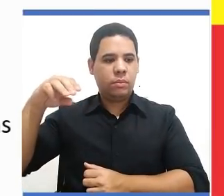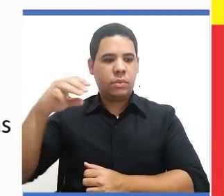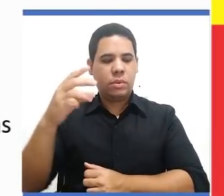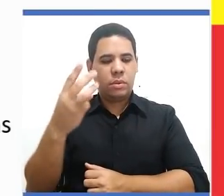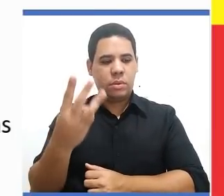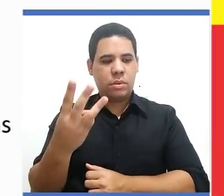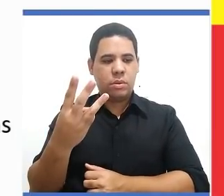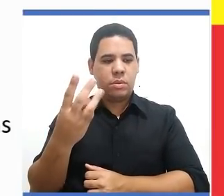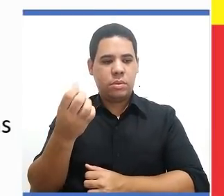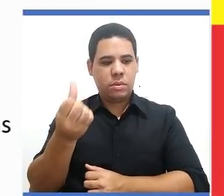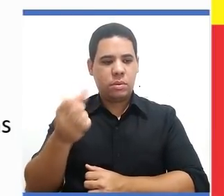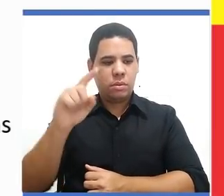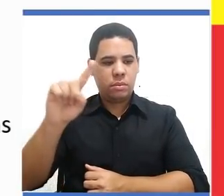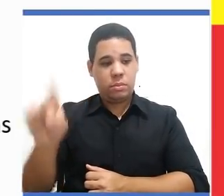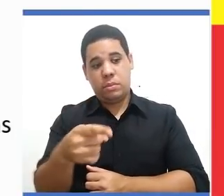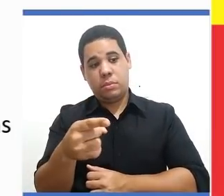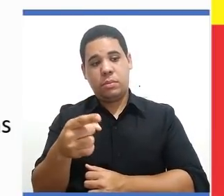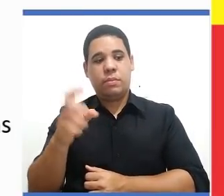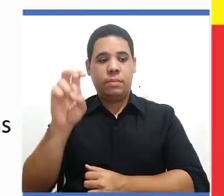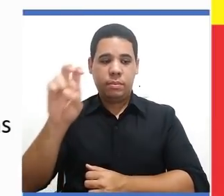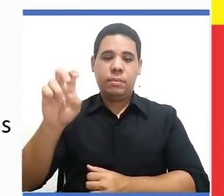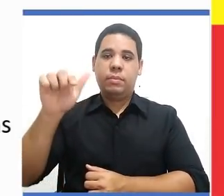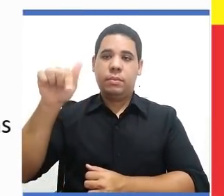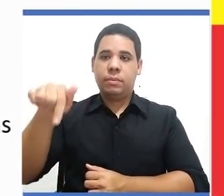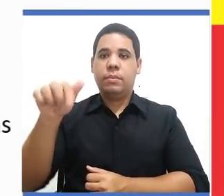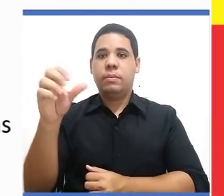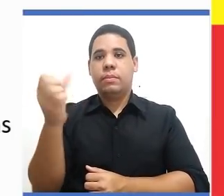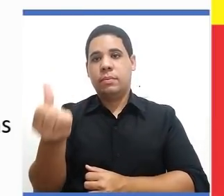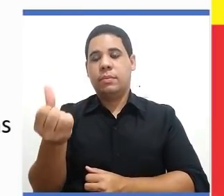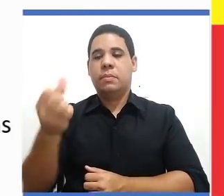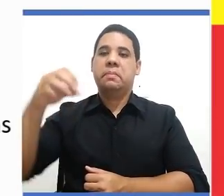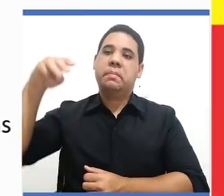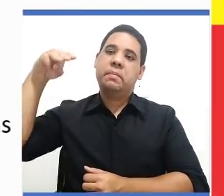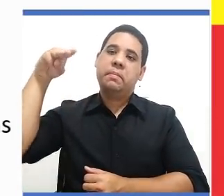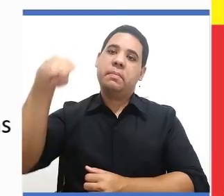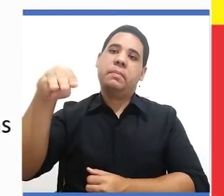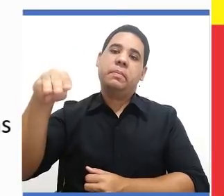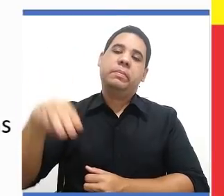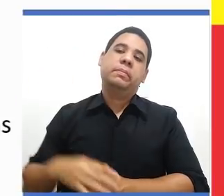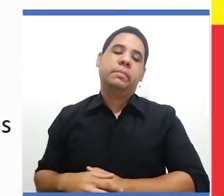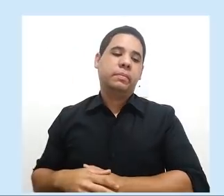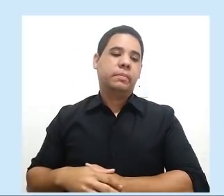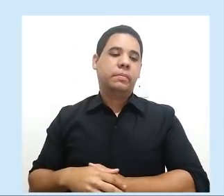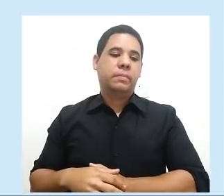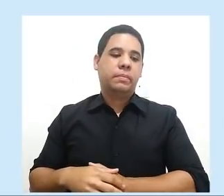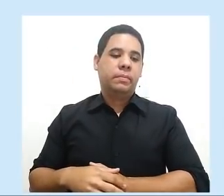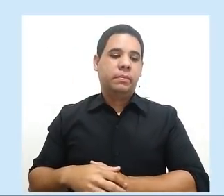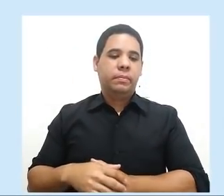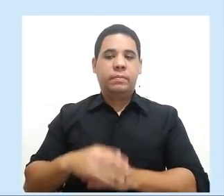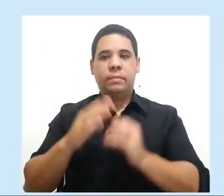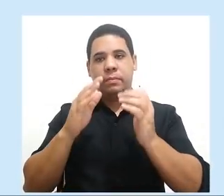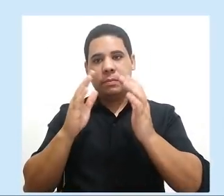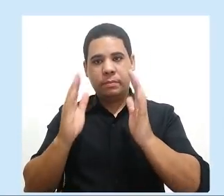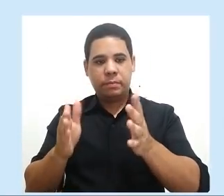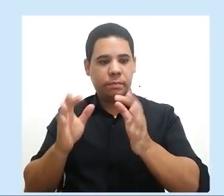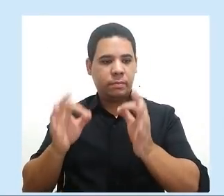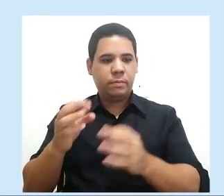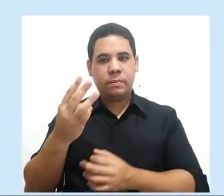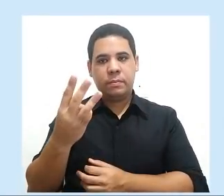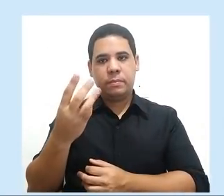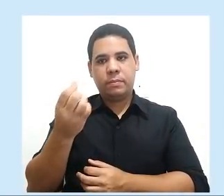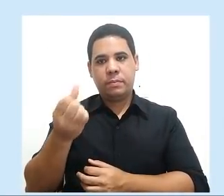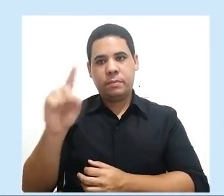36,576, vamos dizer assim, metros. Organizando, fica 36,6 metros. Arredondando aí. Então, vamos